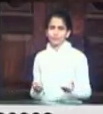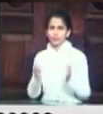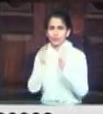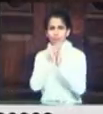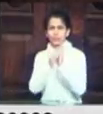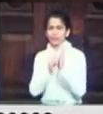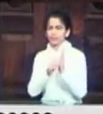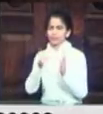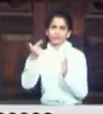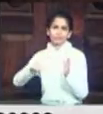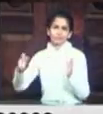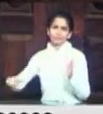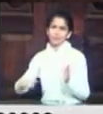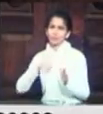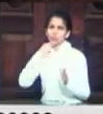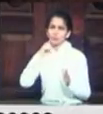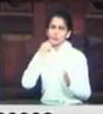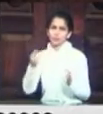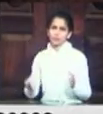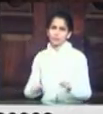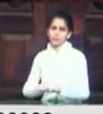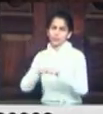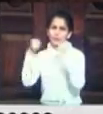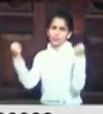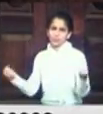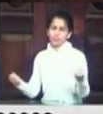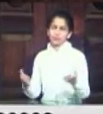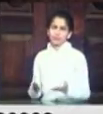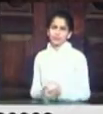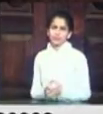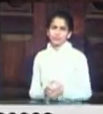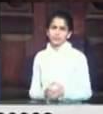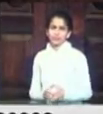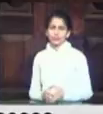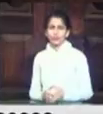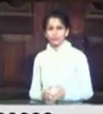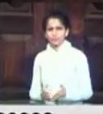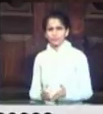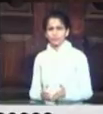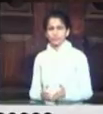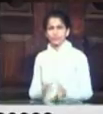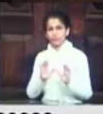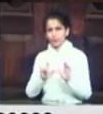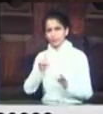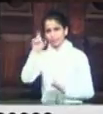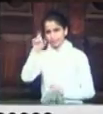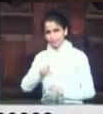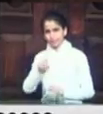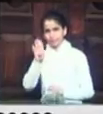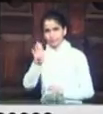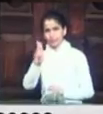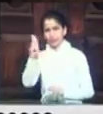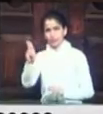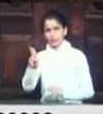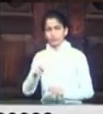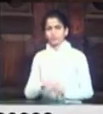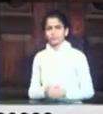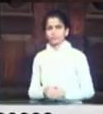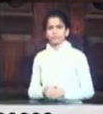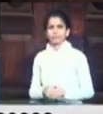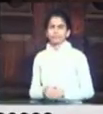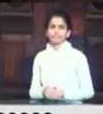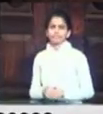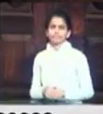emendar. Mas a iniciativa, senhor presidente, em relação ao bilhete único, é assim